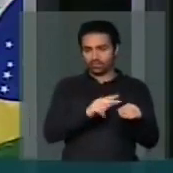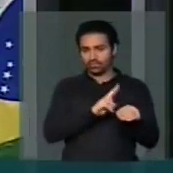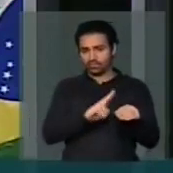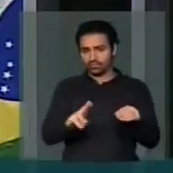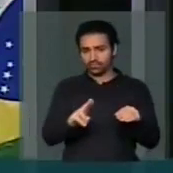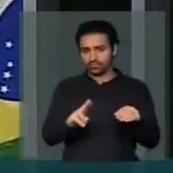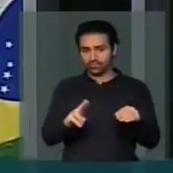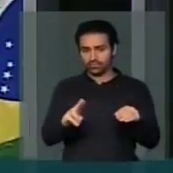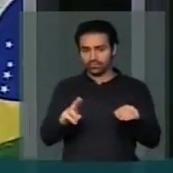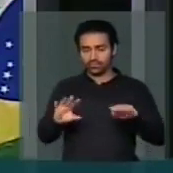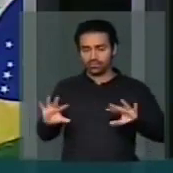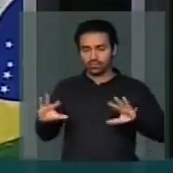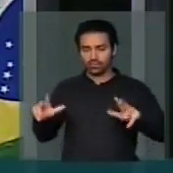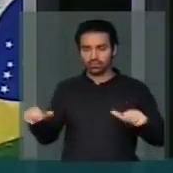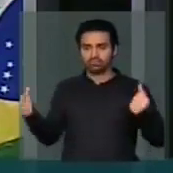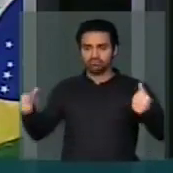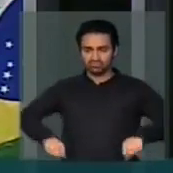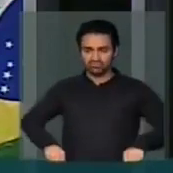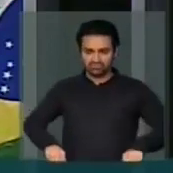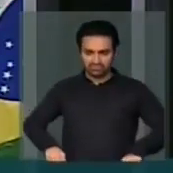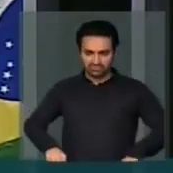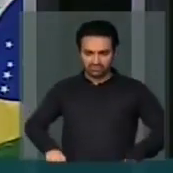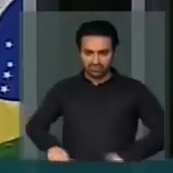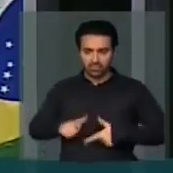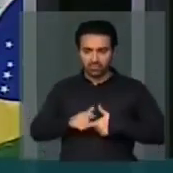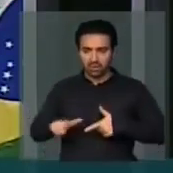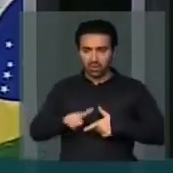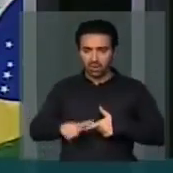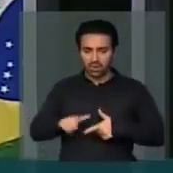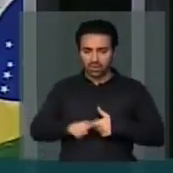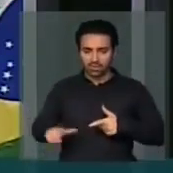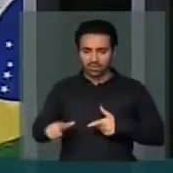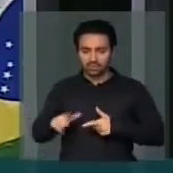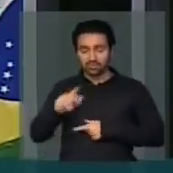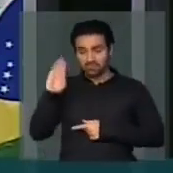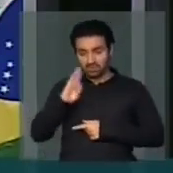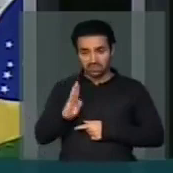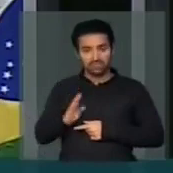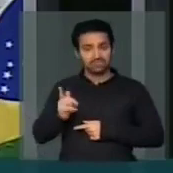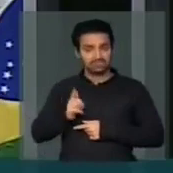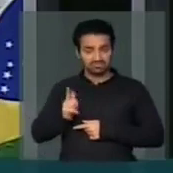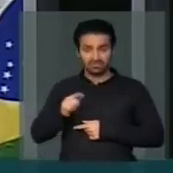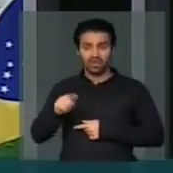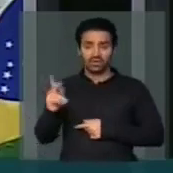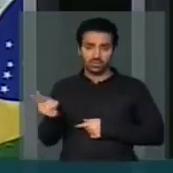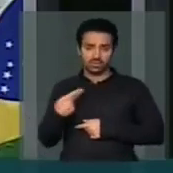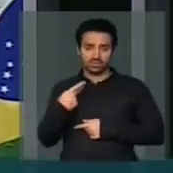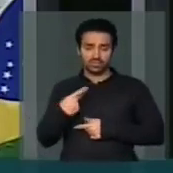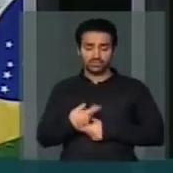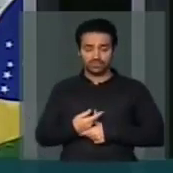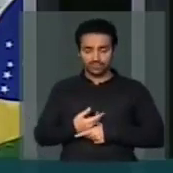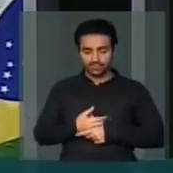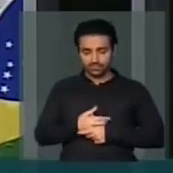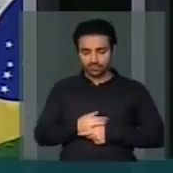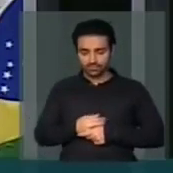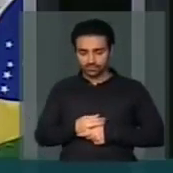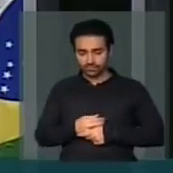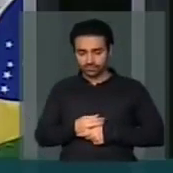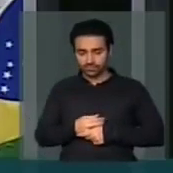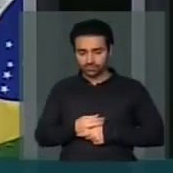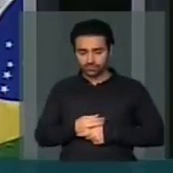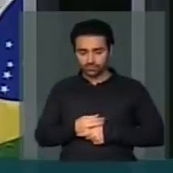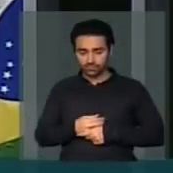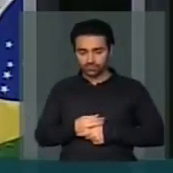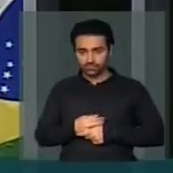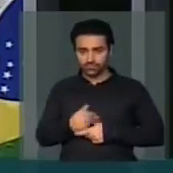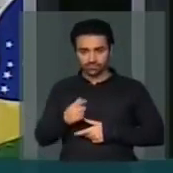tudo fracassado, tudo e água abaixo. No Brasil está acontecendo isso. Virou sua